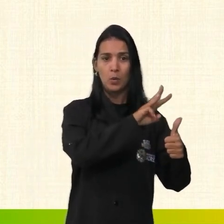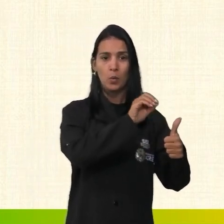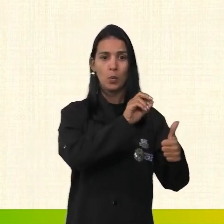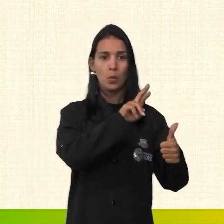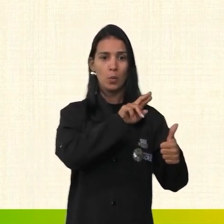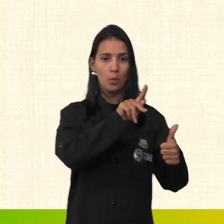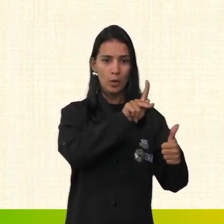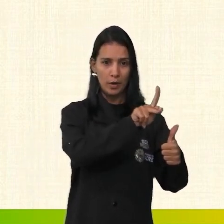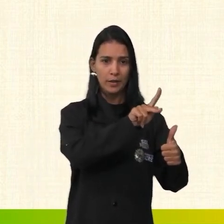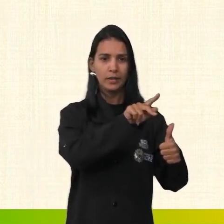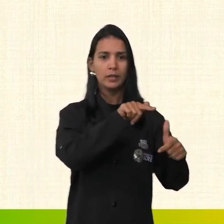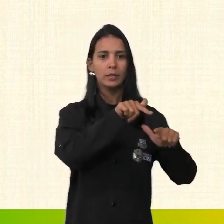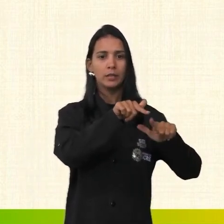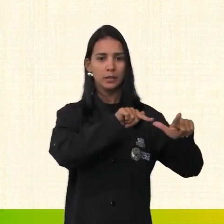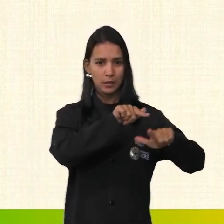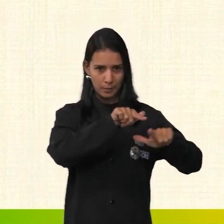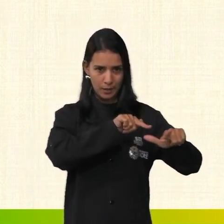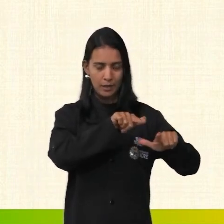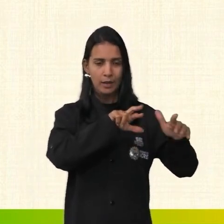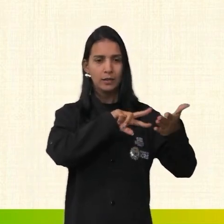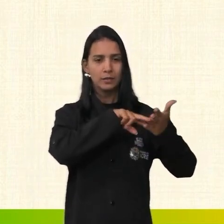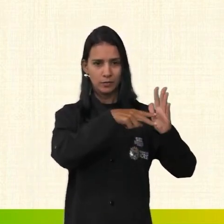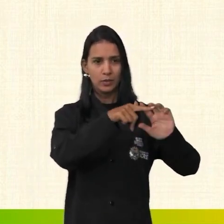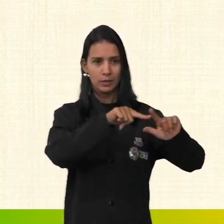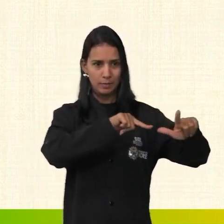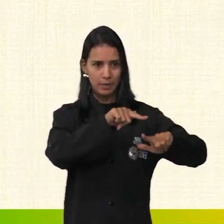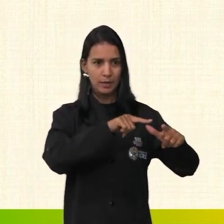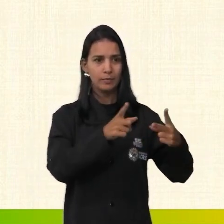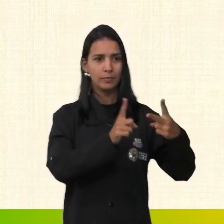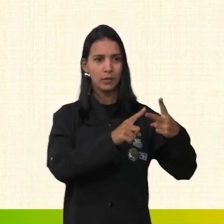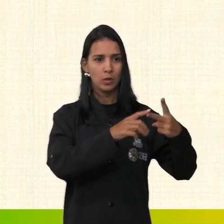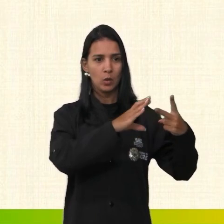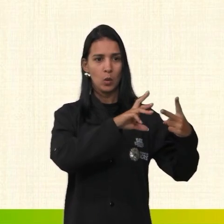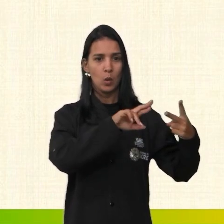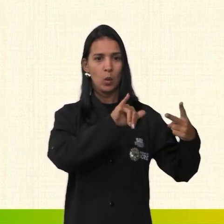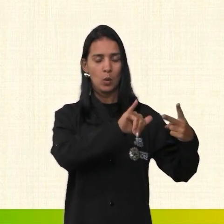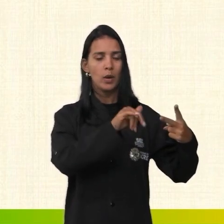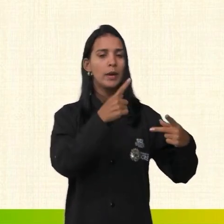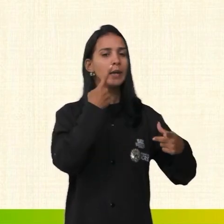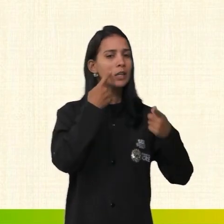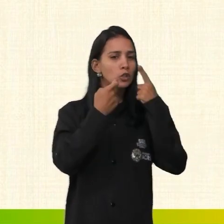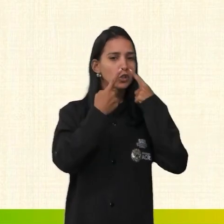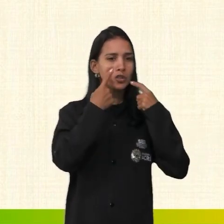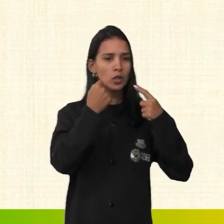trabalhar. O segundo, cry, chorar.